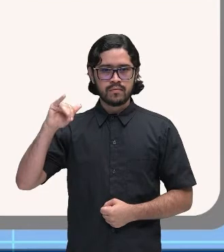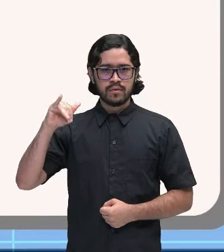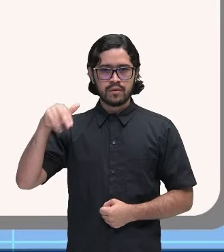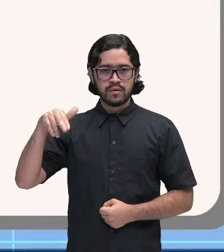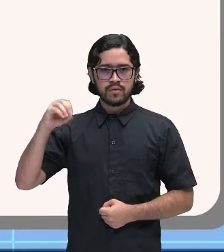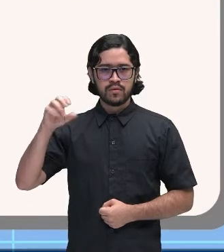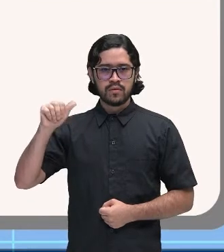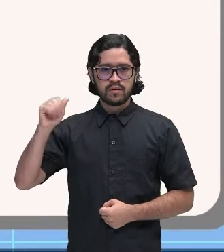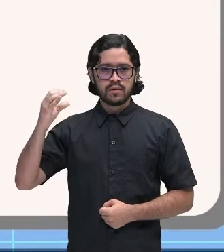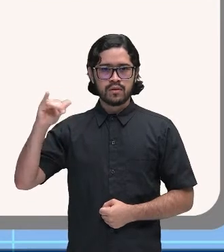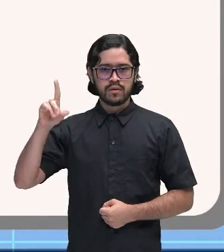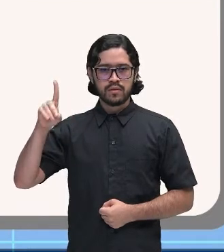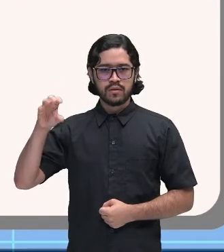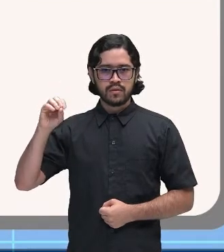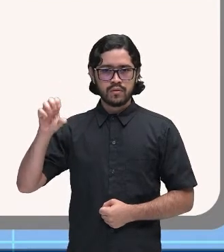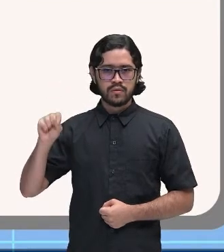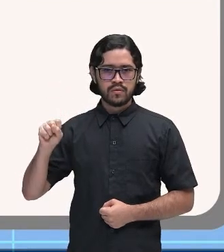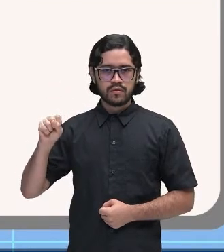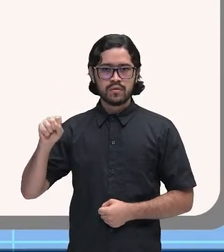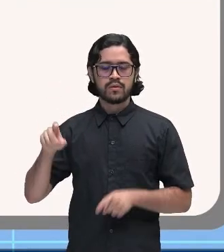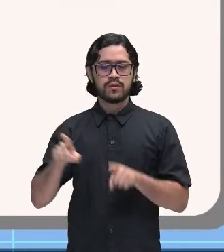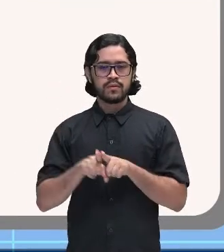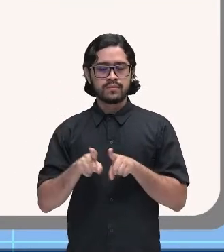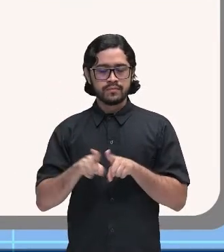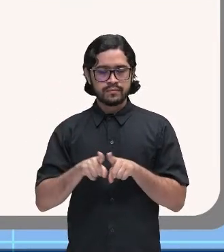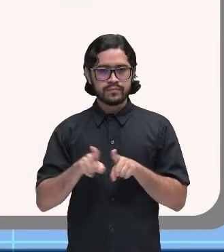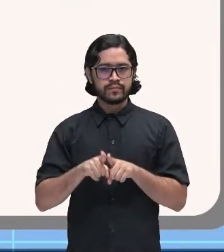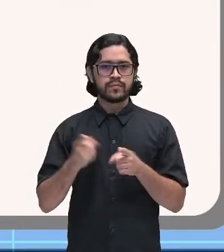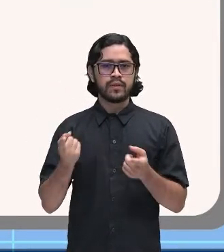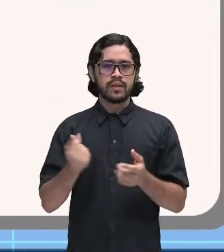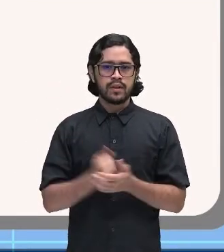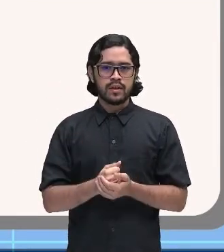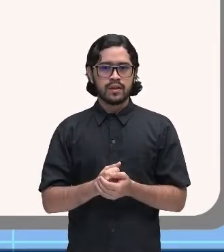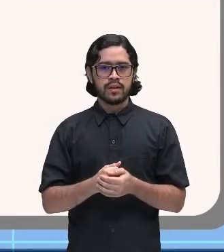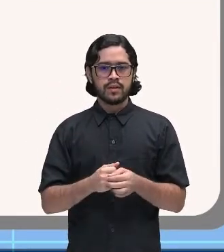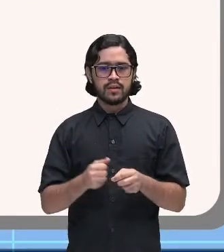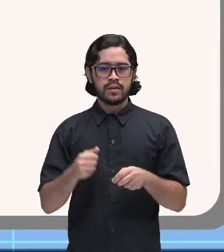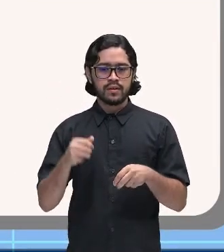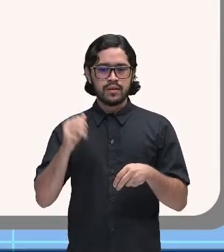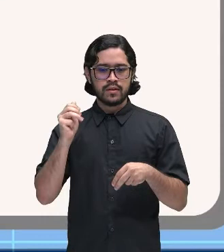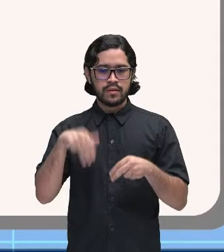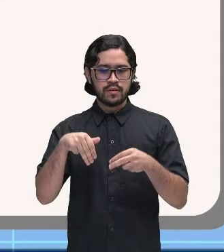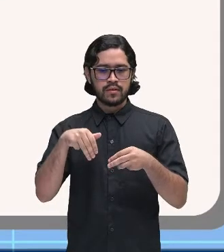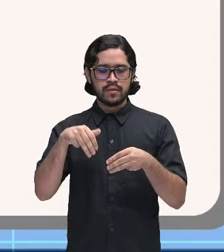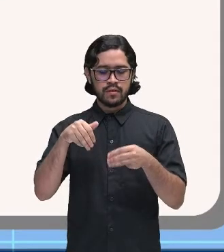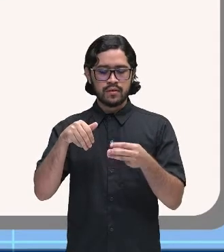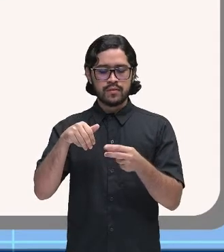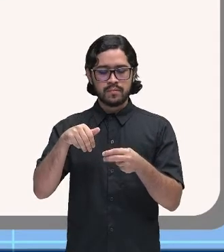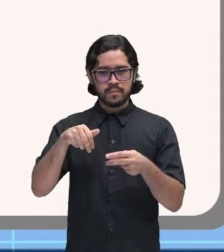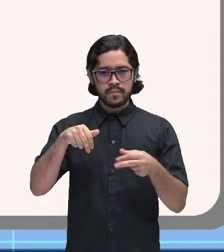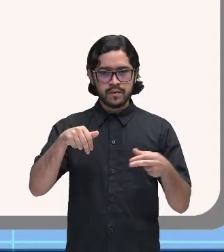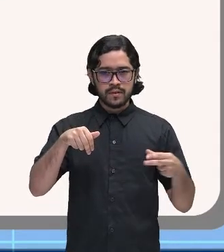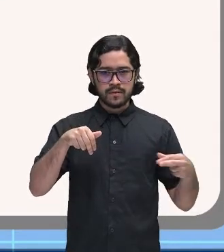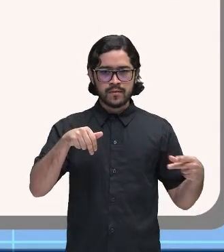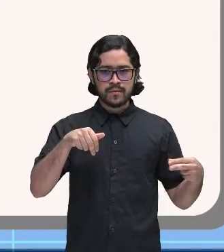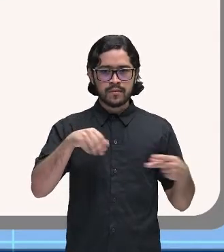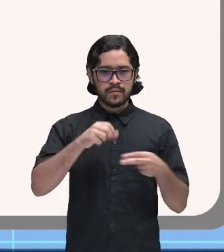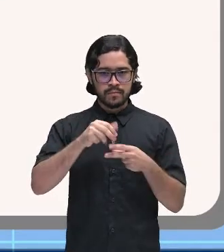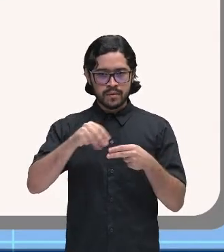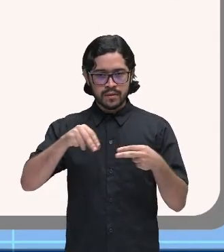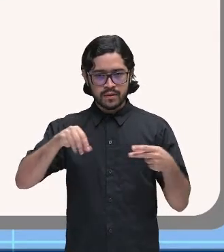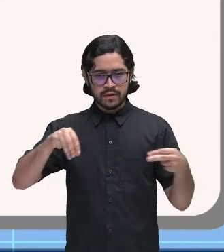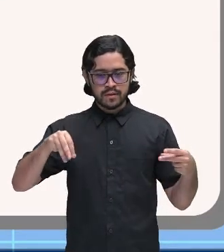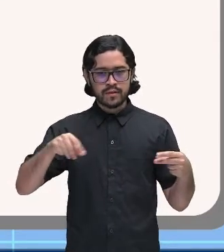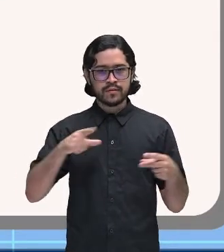por difusão. Então, aqui a gente vai começar a ver quais são os tipos de transporte que vai acontecer. Essas substâncias que eu acabei de citar acontecem